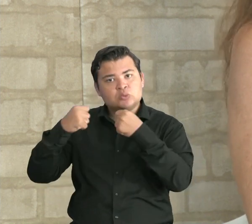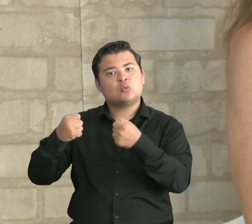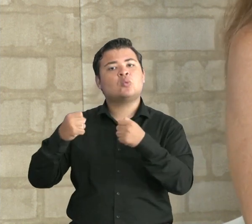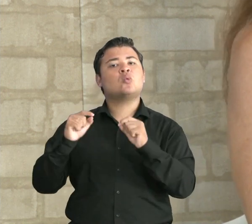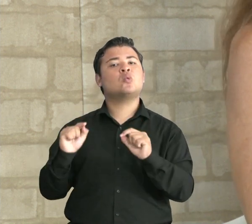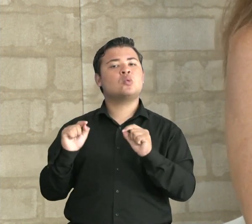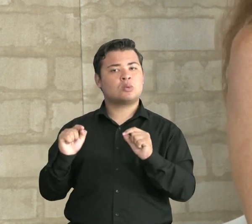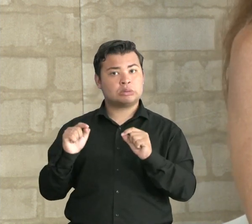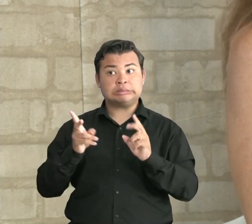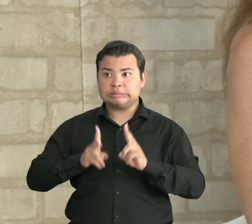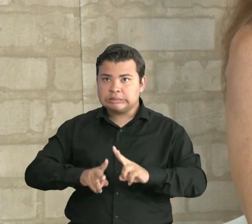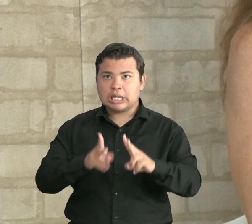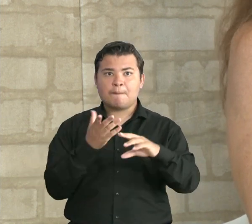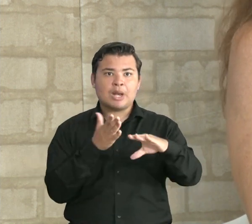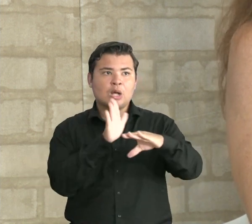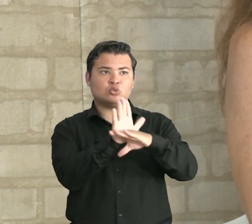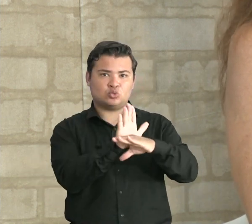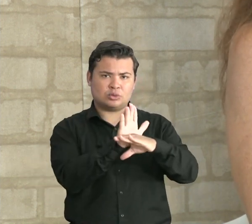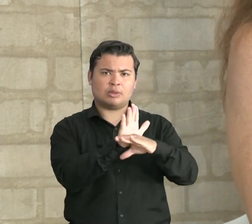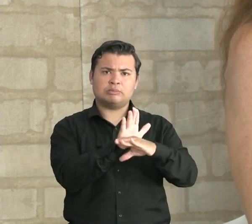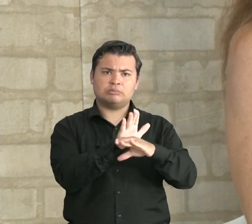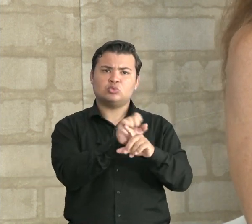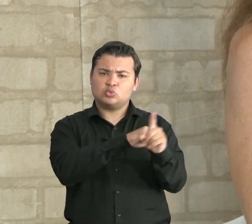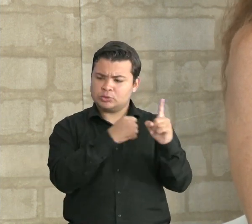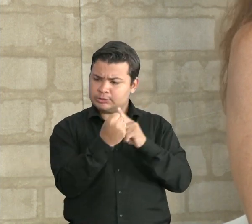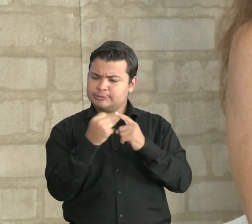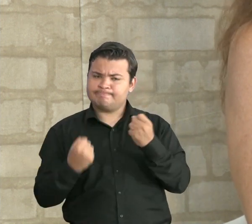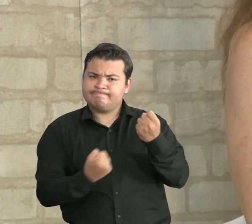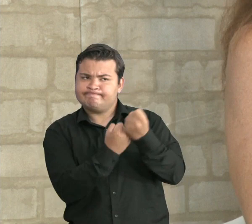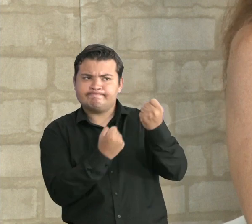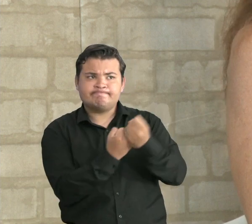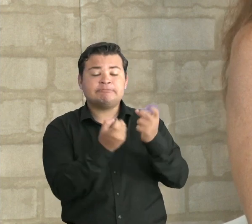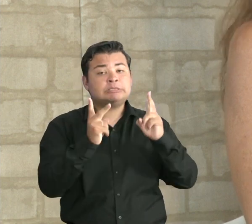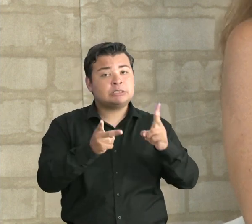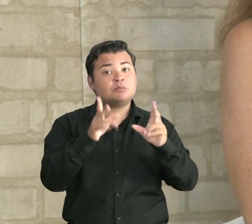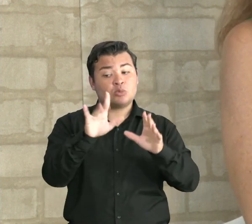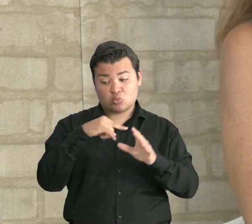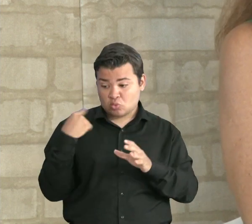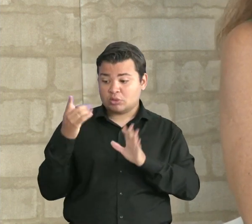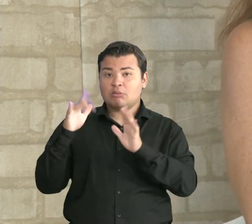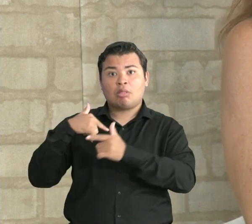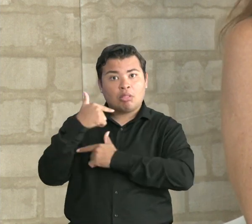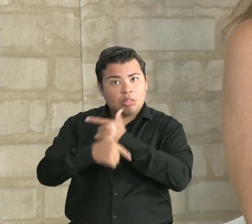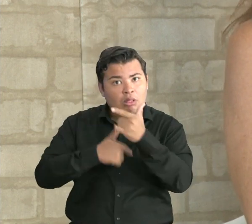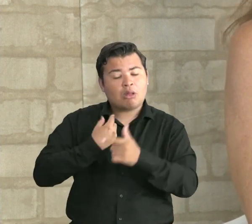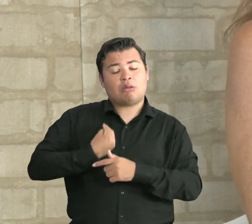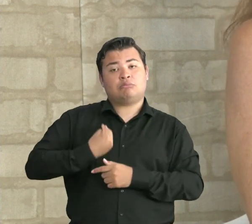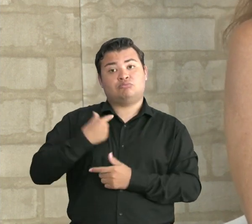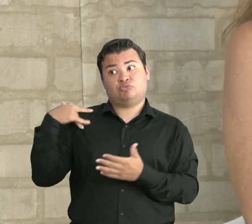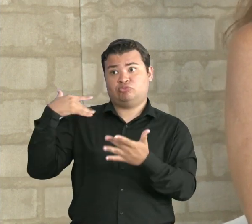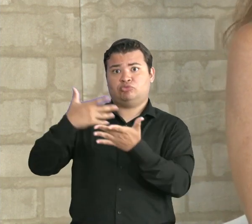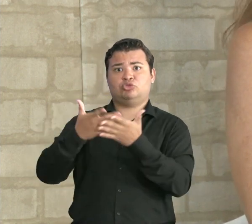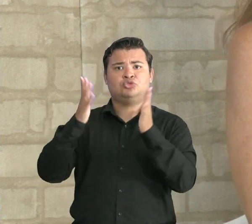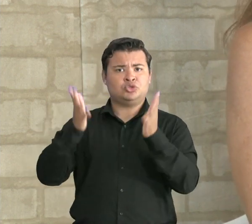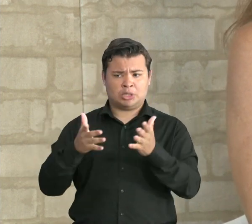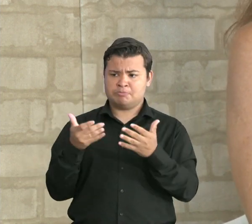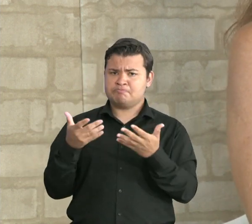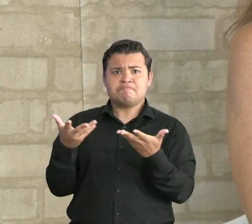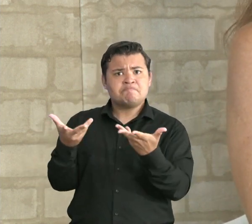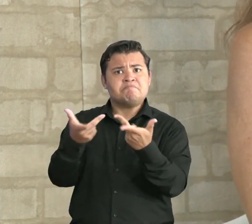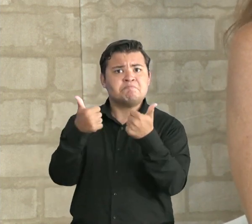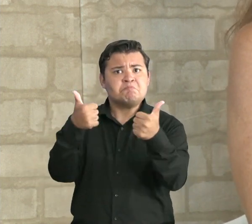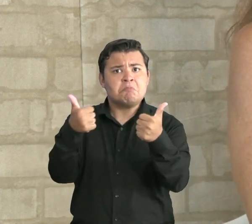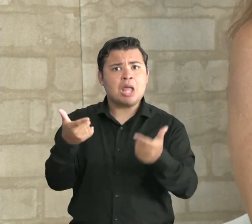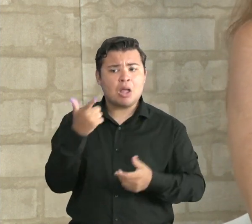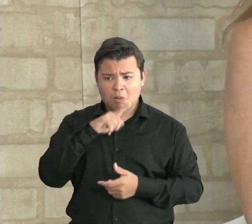continuarmos contribuindo, tá? Mas eu acho que a gente faz isso, vem fazendo isso, e fazemos isso de uma forma muito bem feita, eu